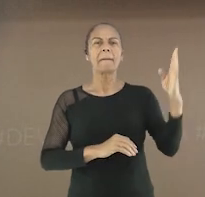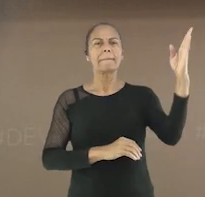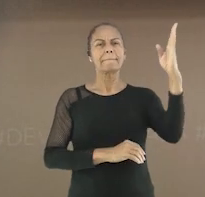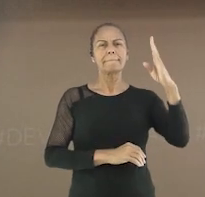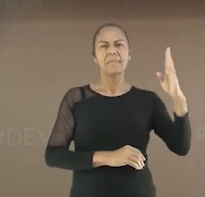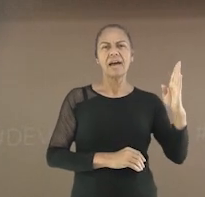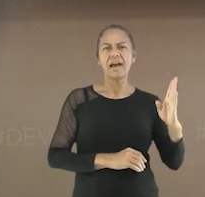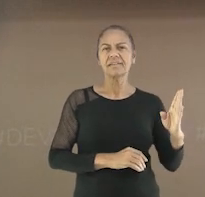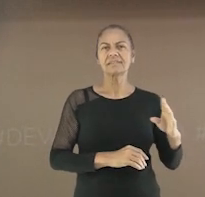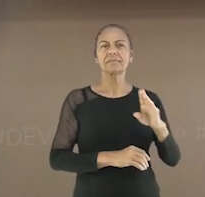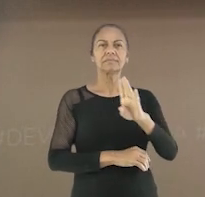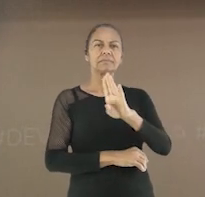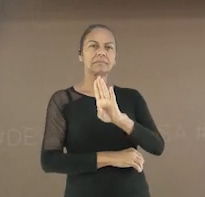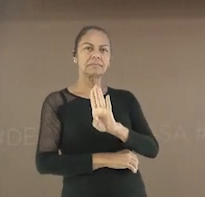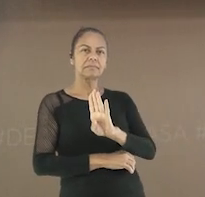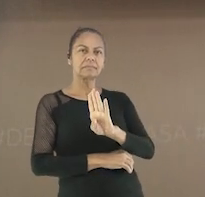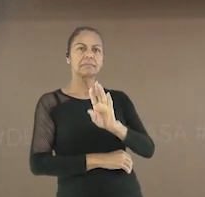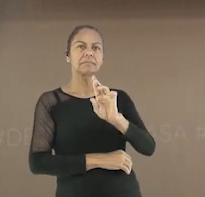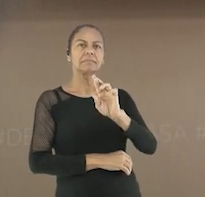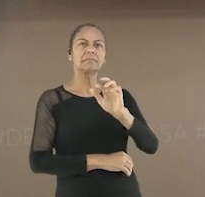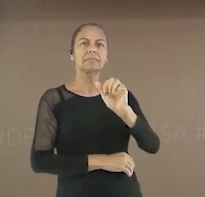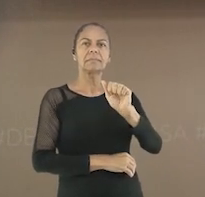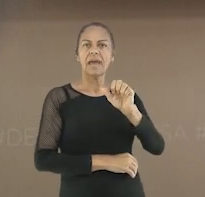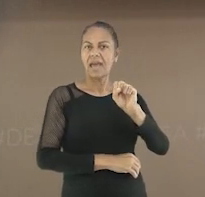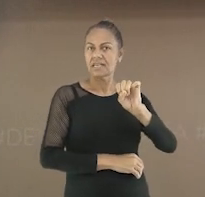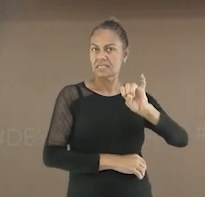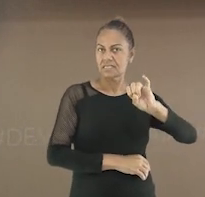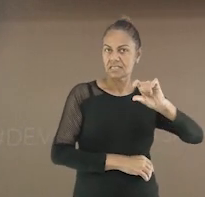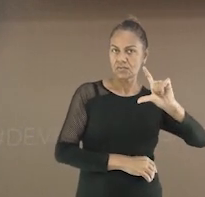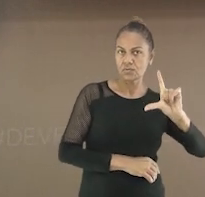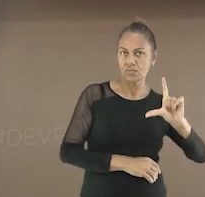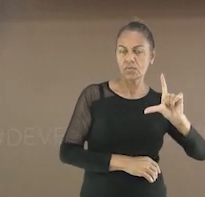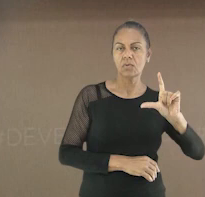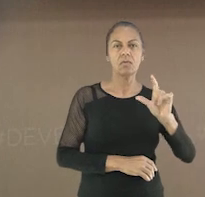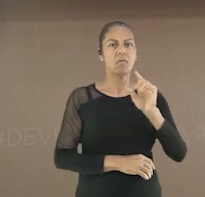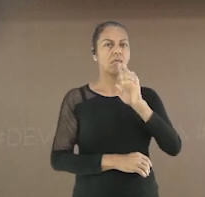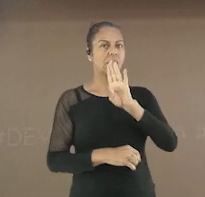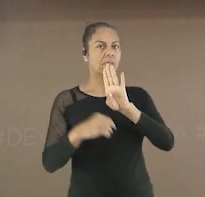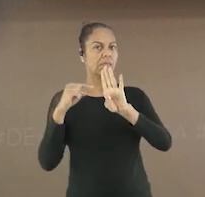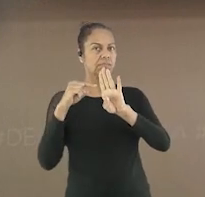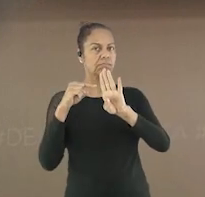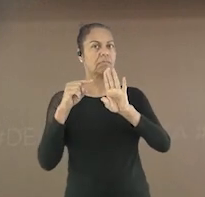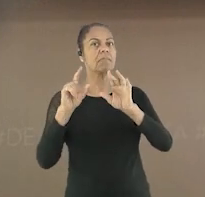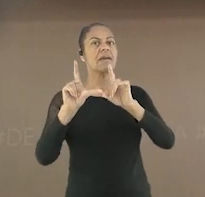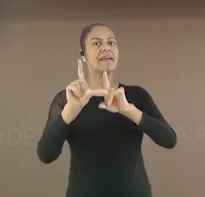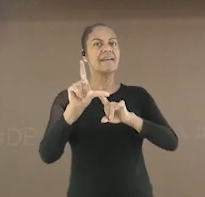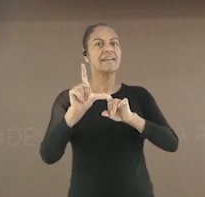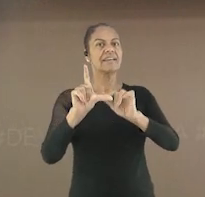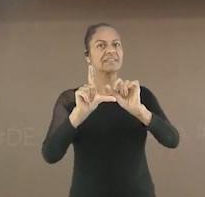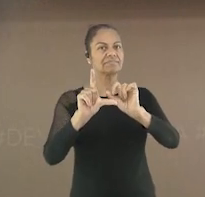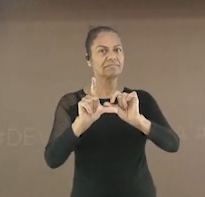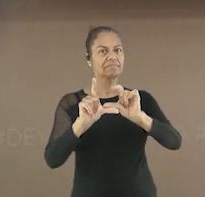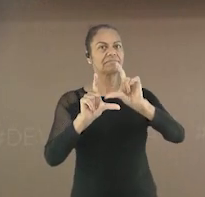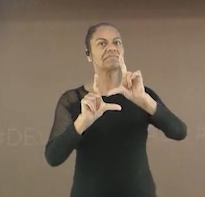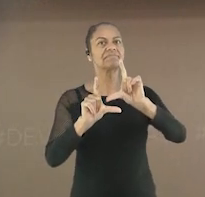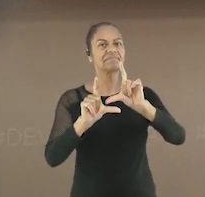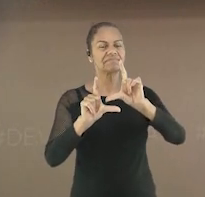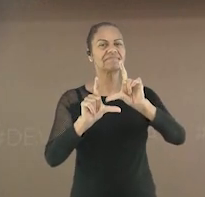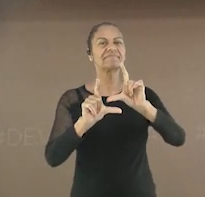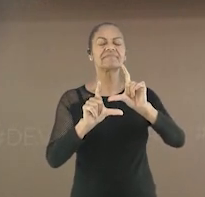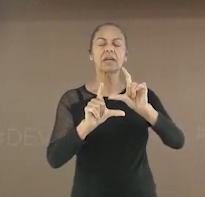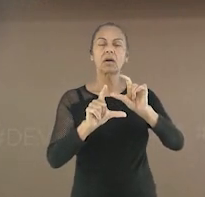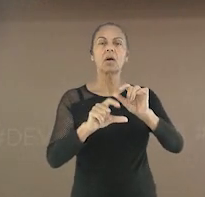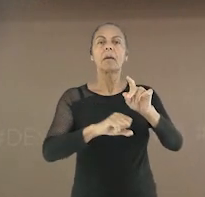palavra Brasil é escrita em letra maiúscula. Isso quer dizer que, quando se trata de